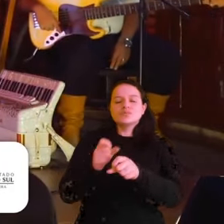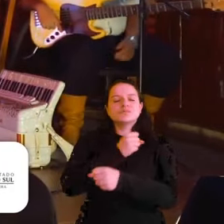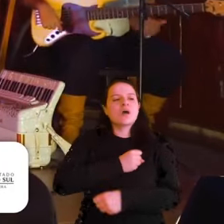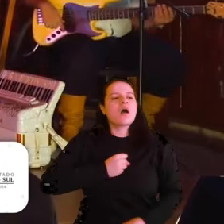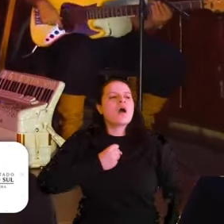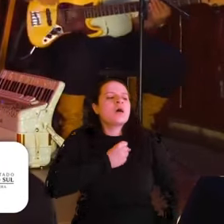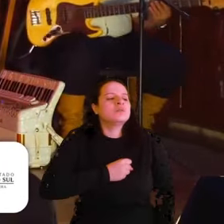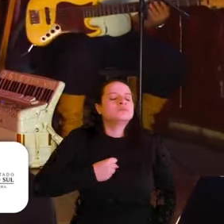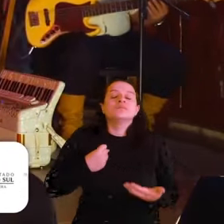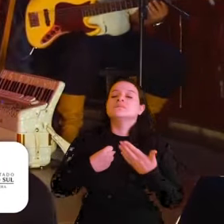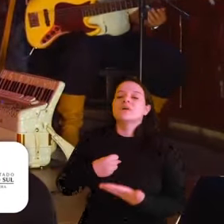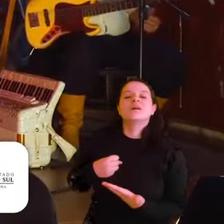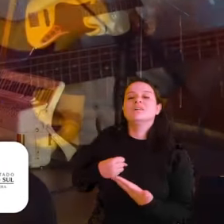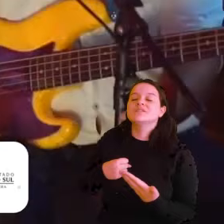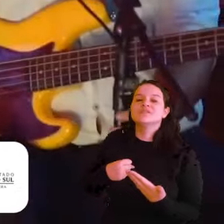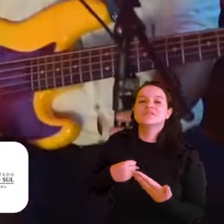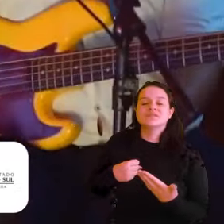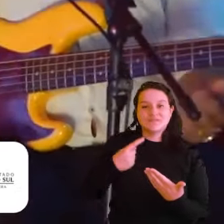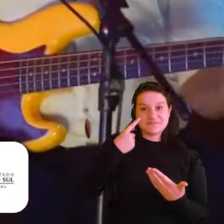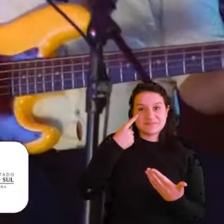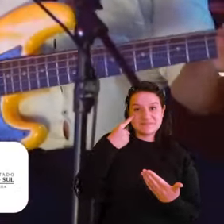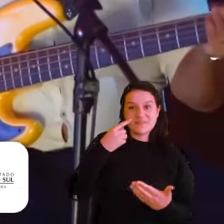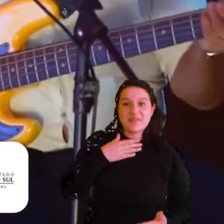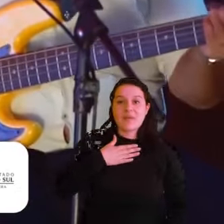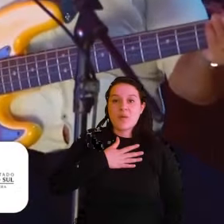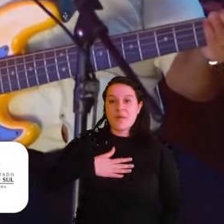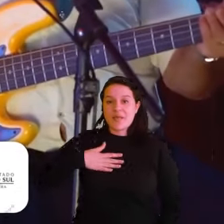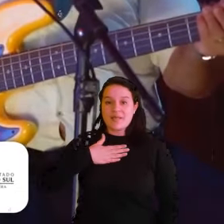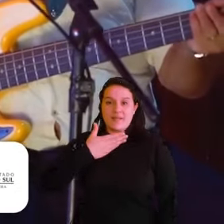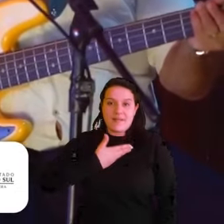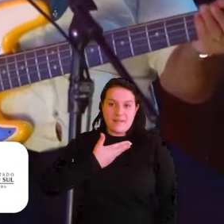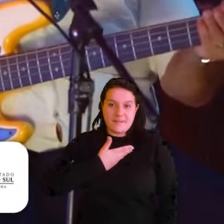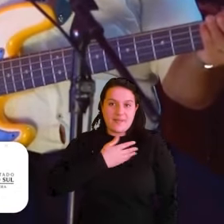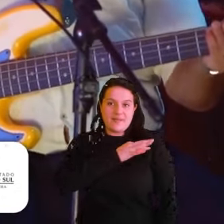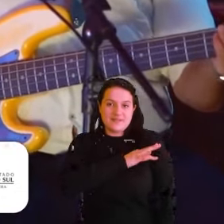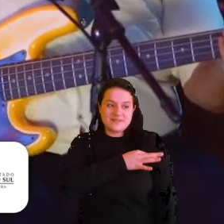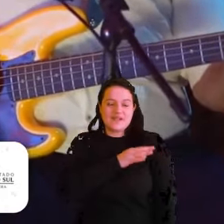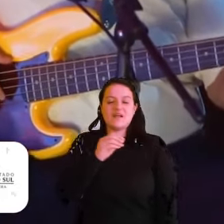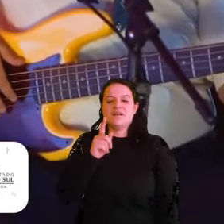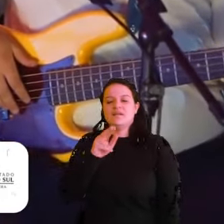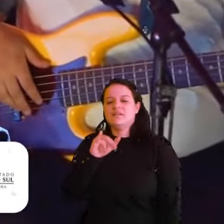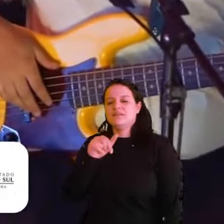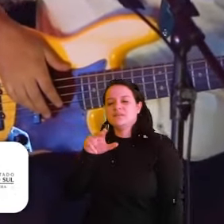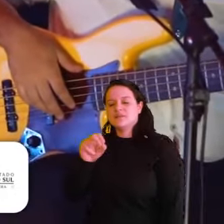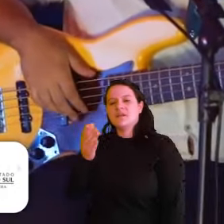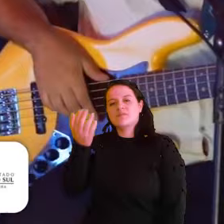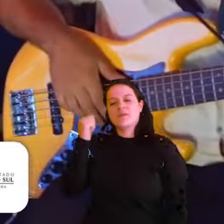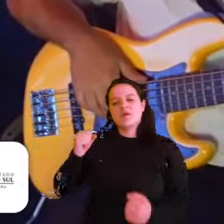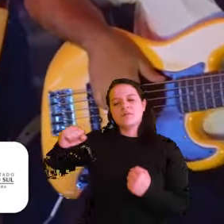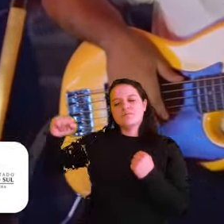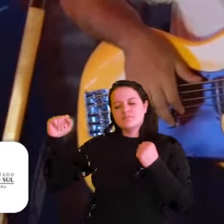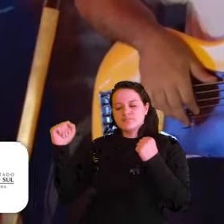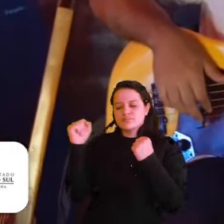Bordoneio. E para matar a saudade dos mirins, como é que era o negócio? Vou fazer, ô, oh, meu querido amigo técnico, o Adriano, dá um pouquinho